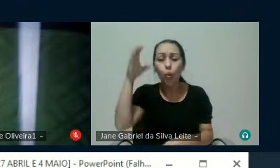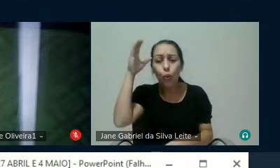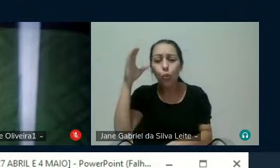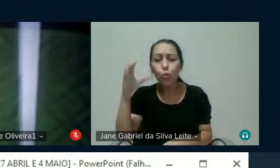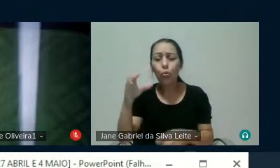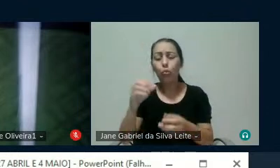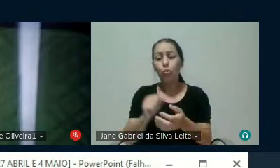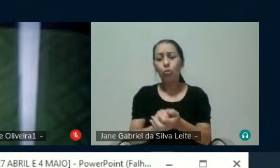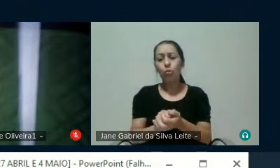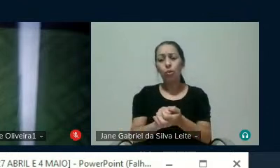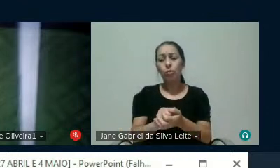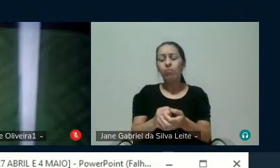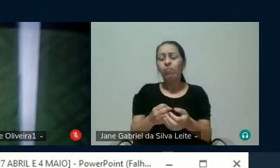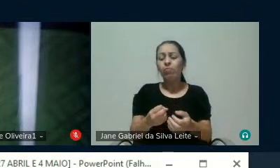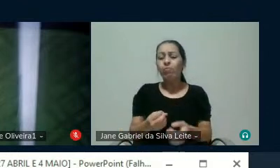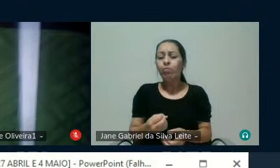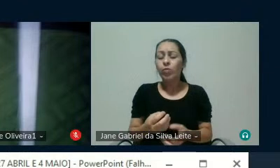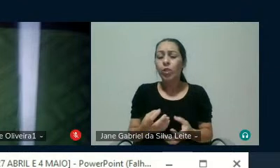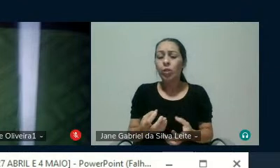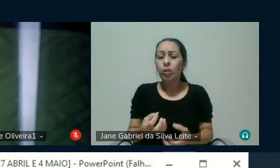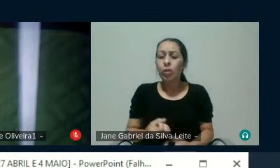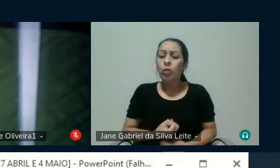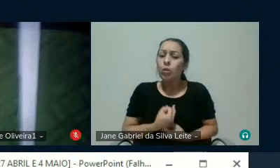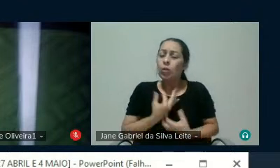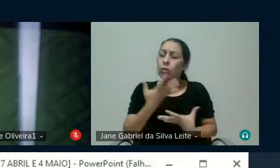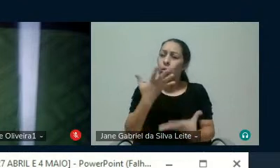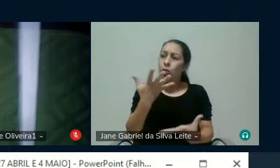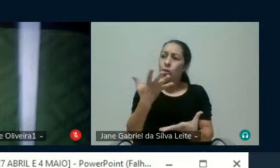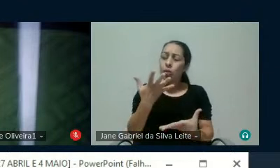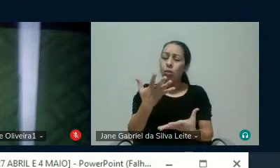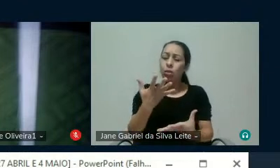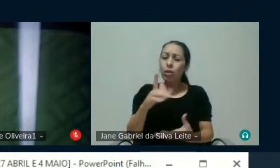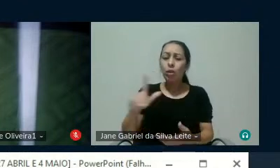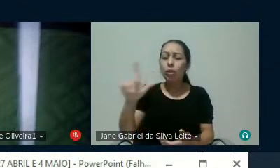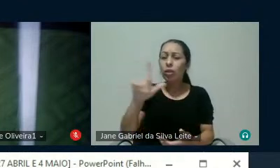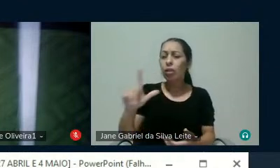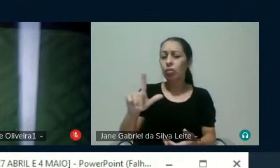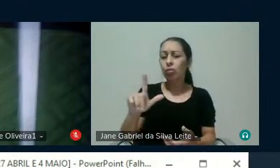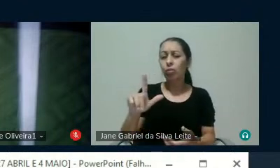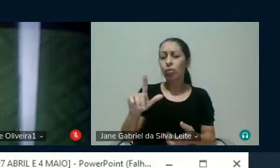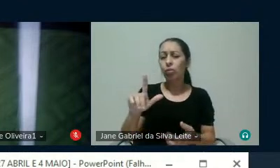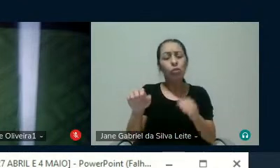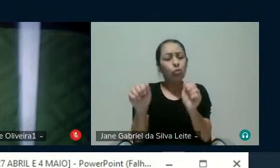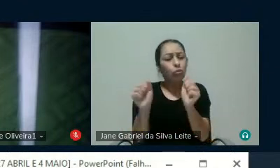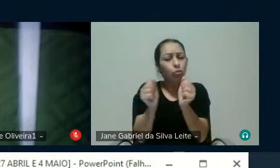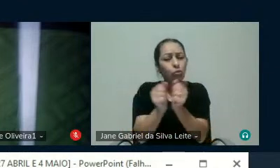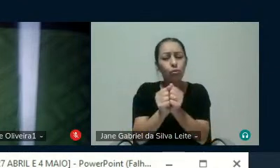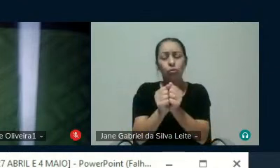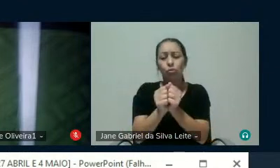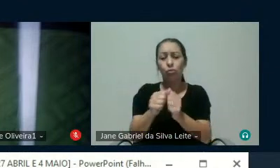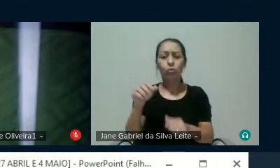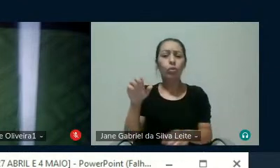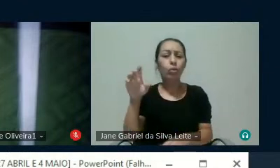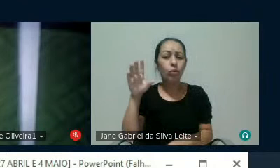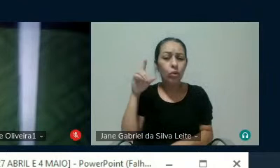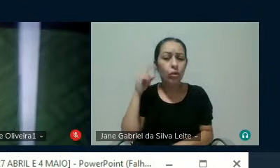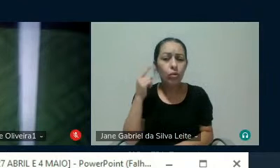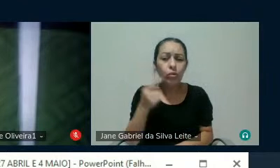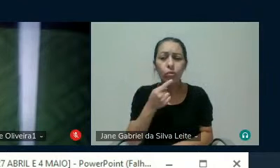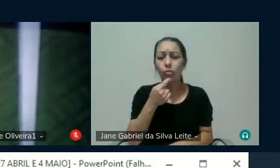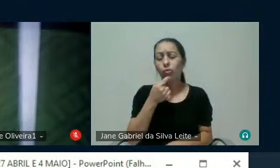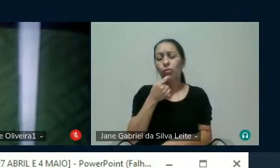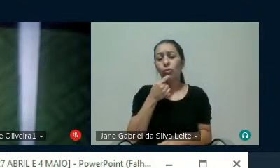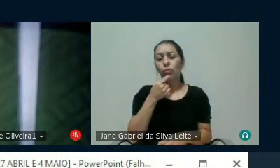portuguesa, ela inspira e influencia a literatura em Libras. E a literatura surda também. Em relação aos temas,